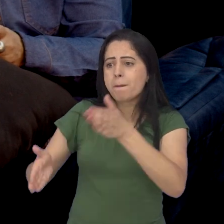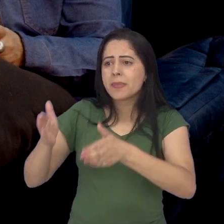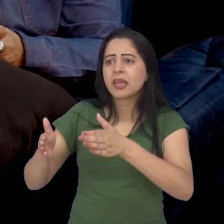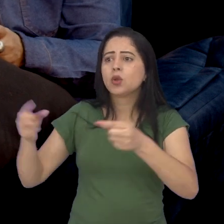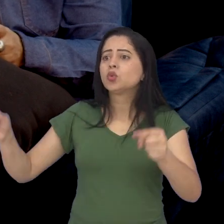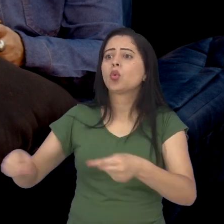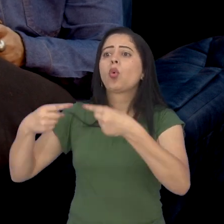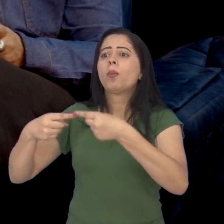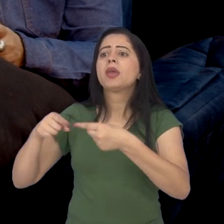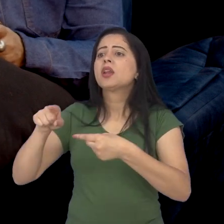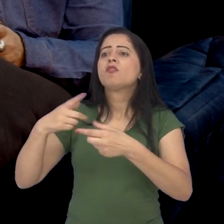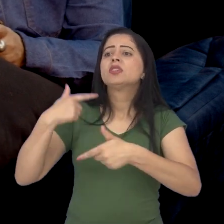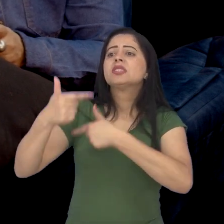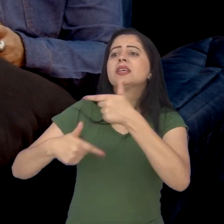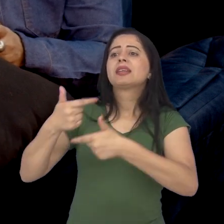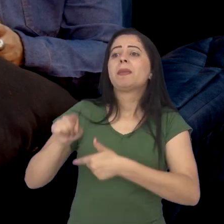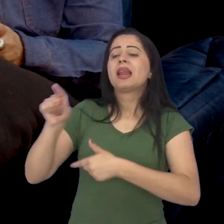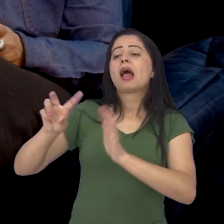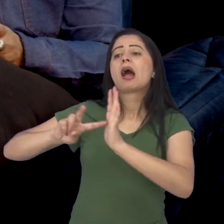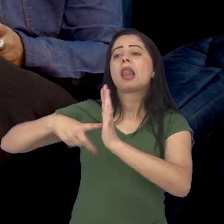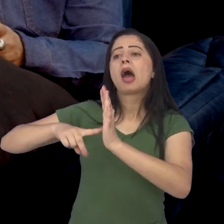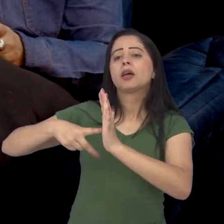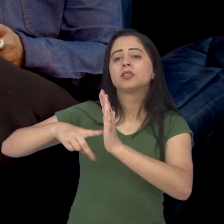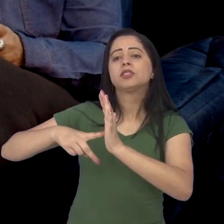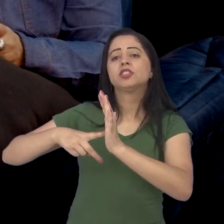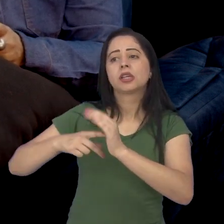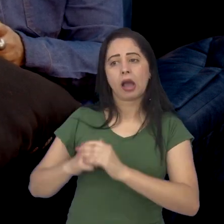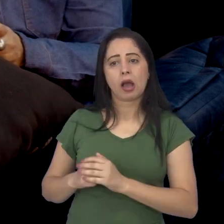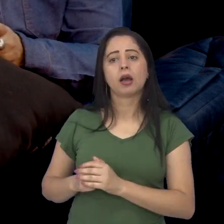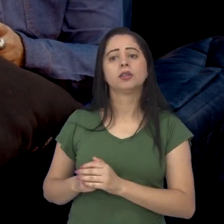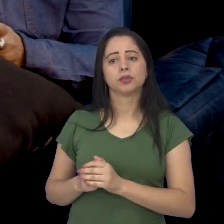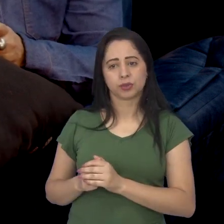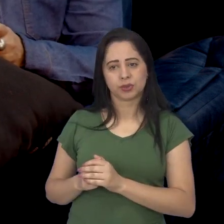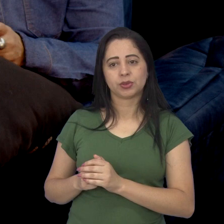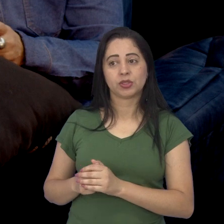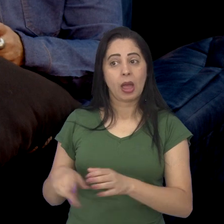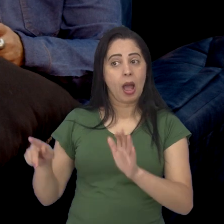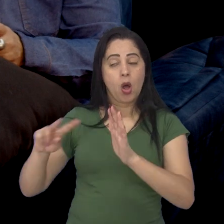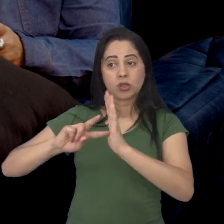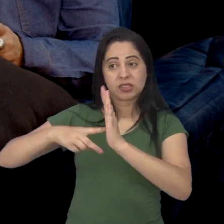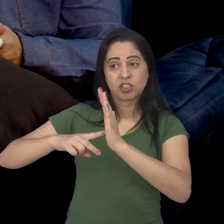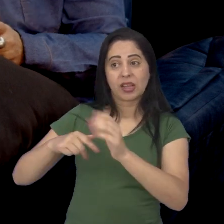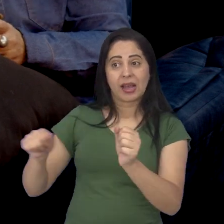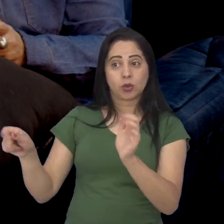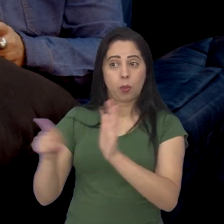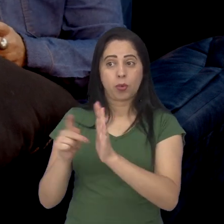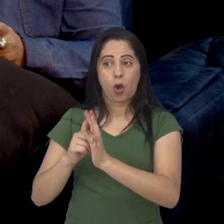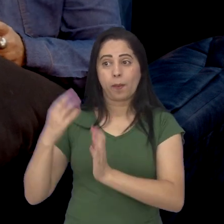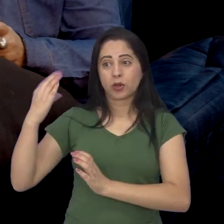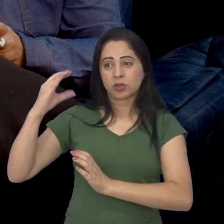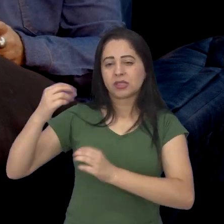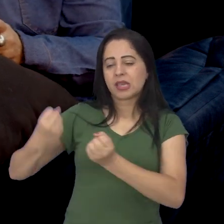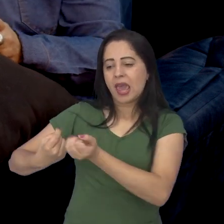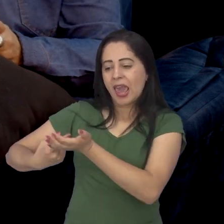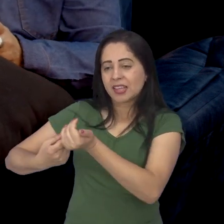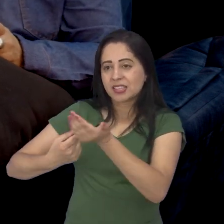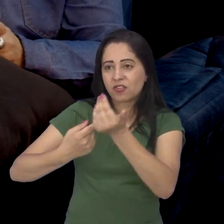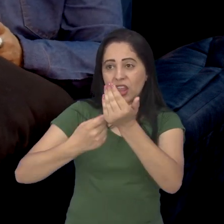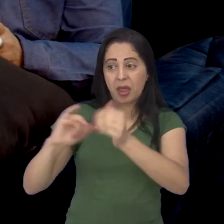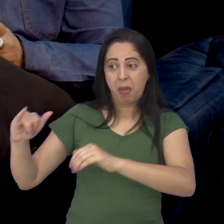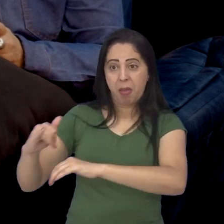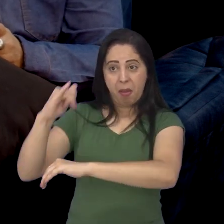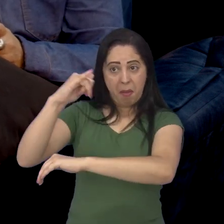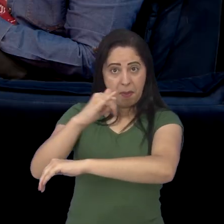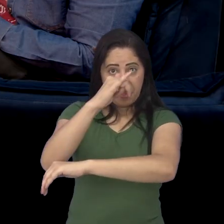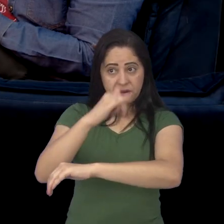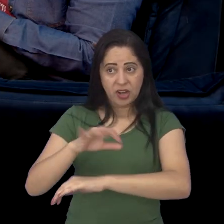no Sindicato Nacional dos Servidores Públicos Federais da área de Ciência e Tecnologia do setor aeroespacial. É